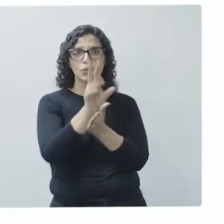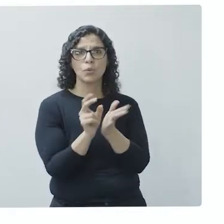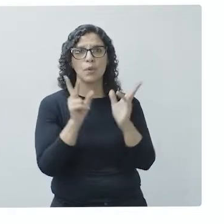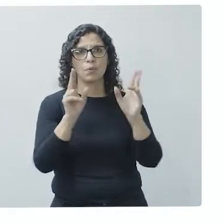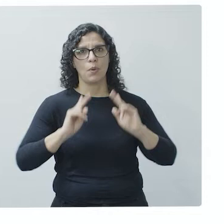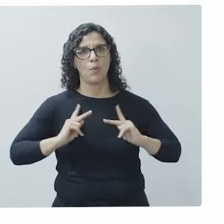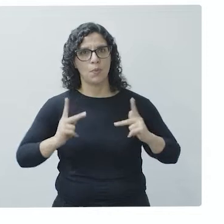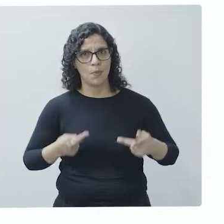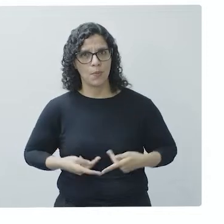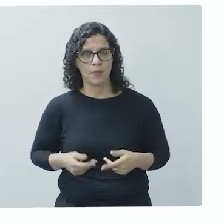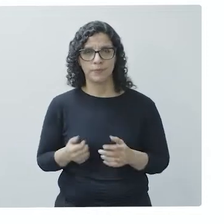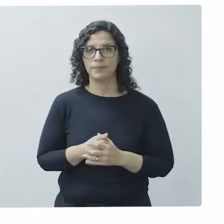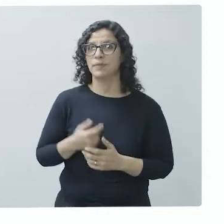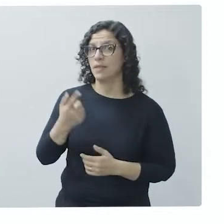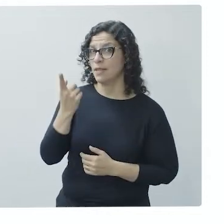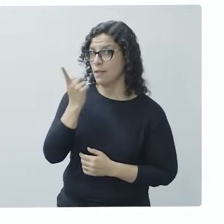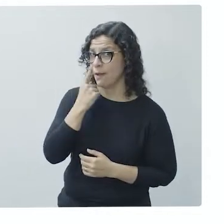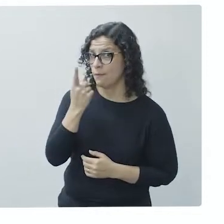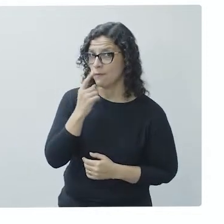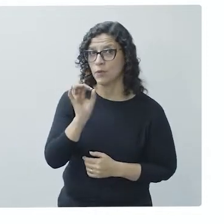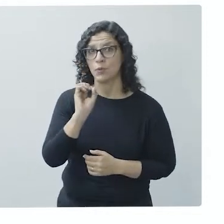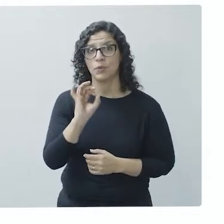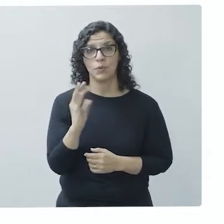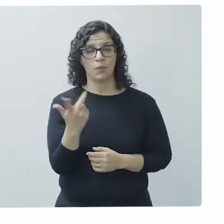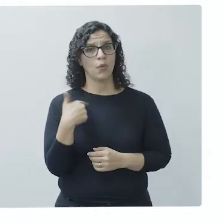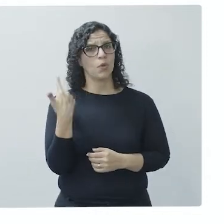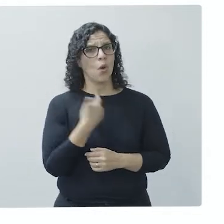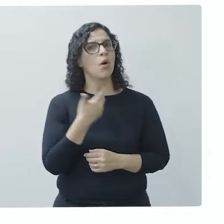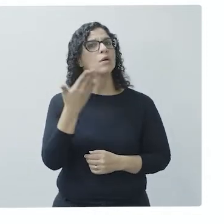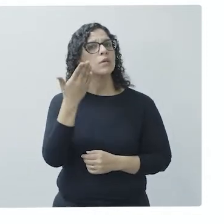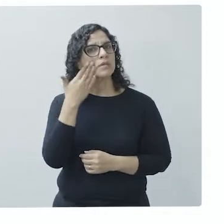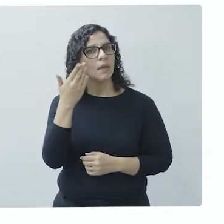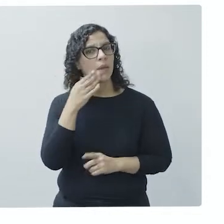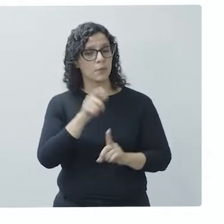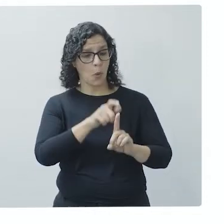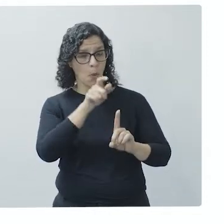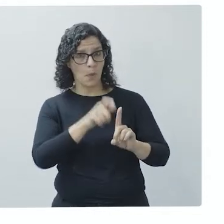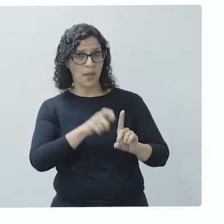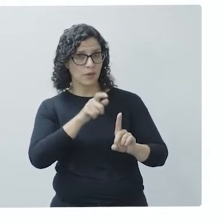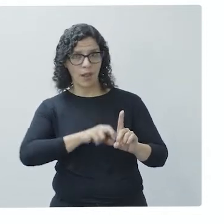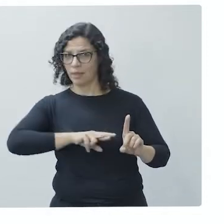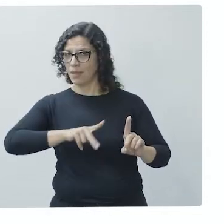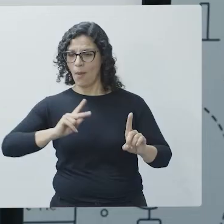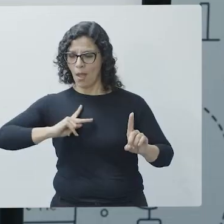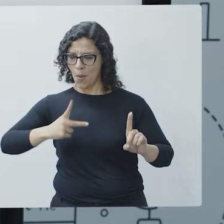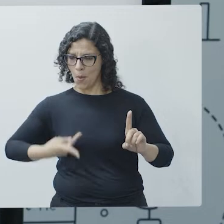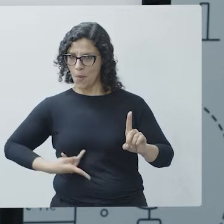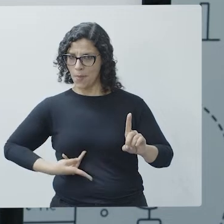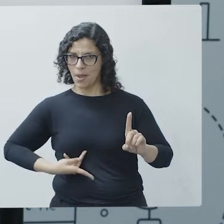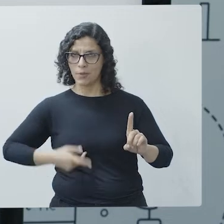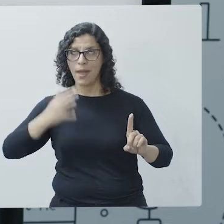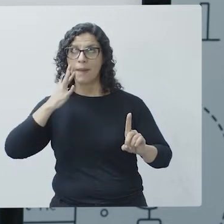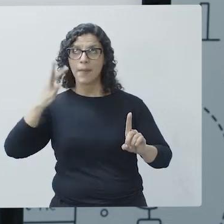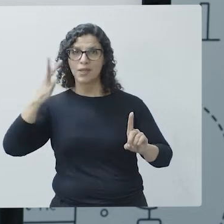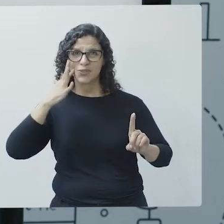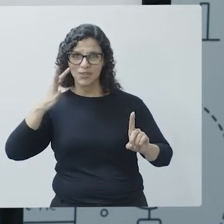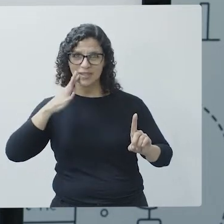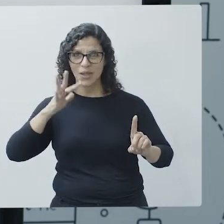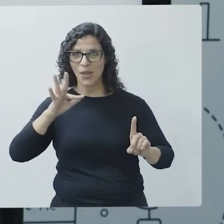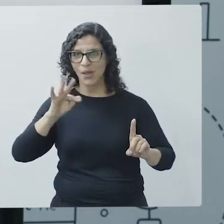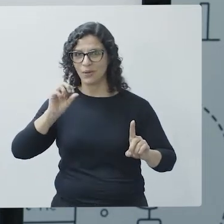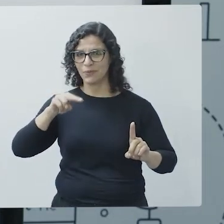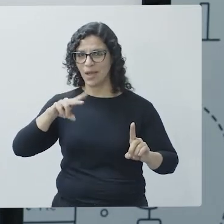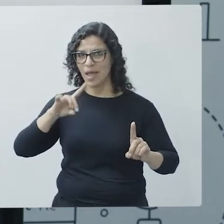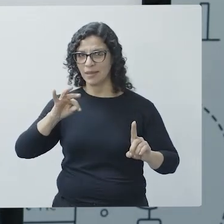humanos. Olha só, então a gente já sabe que nós vamos cair ali numa história de fantasia,